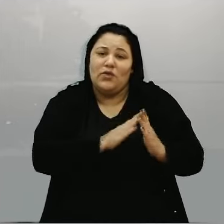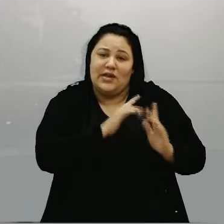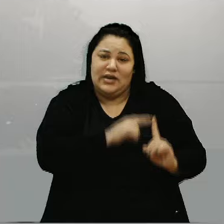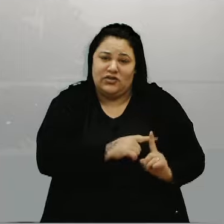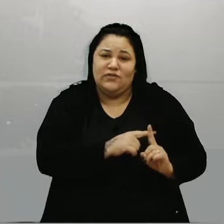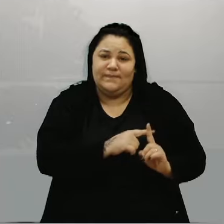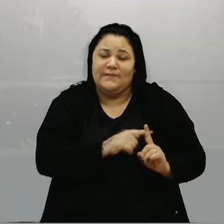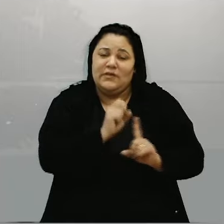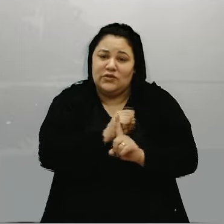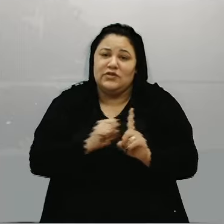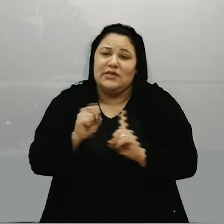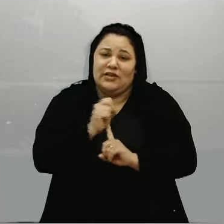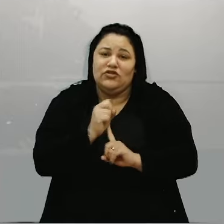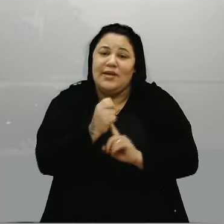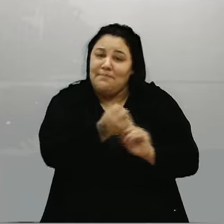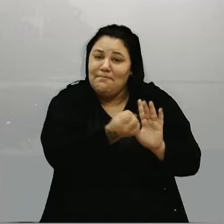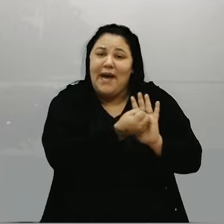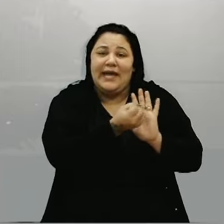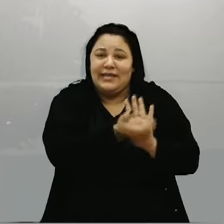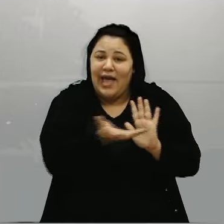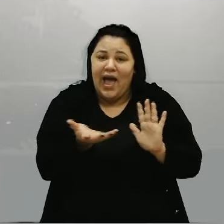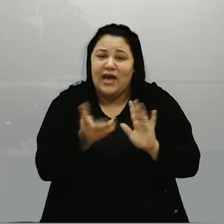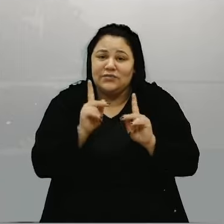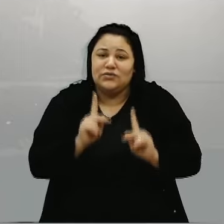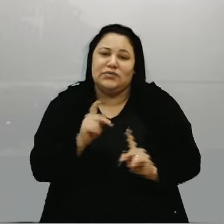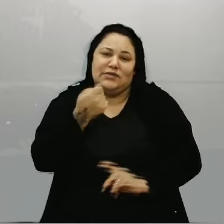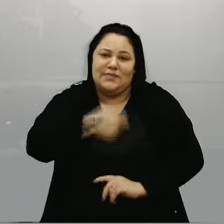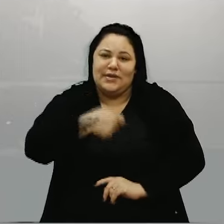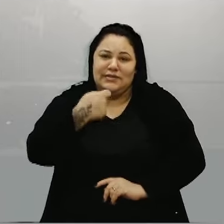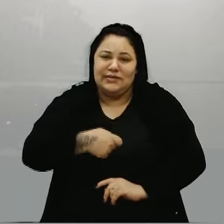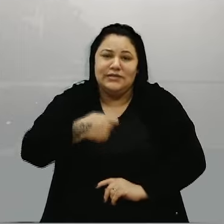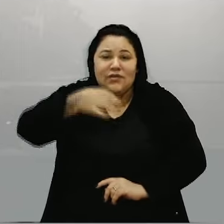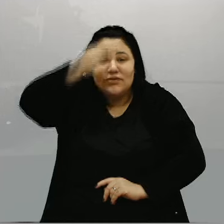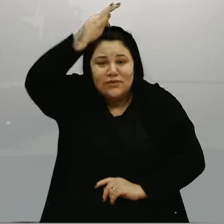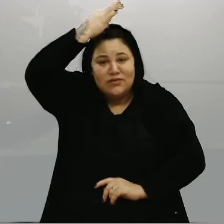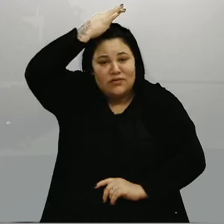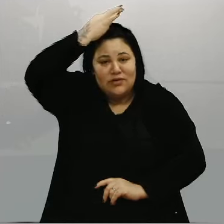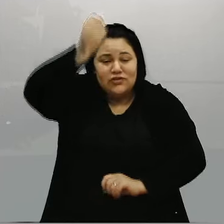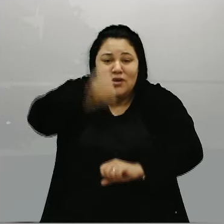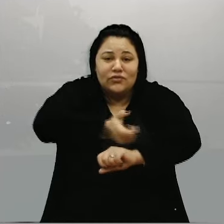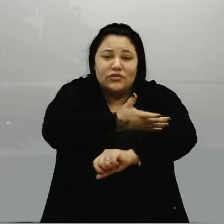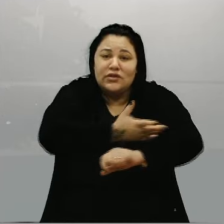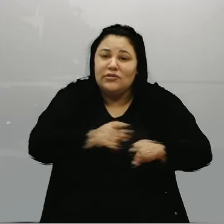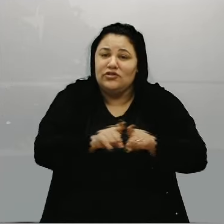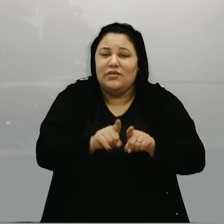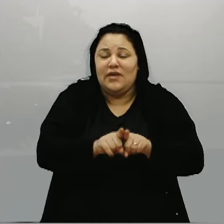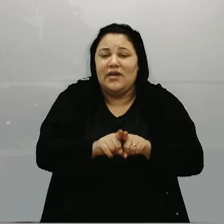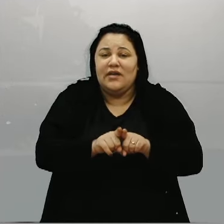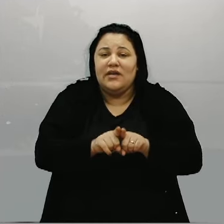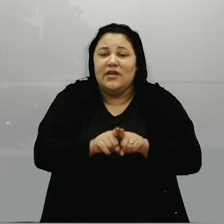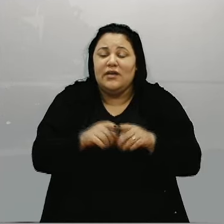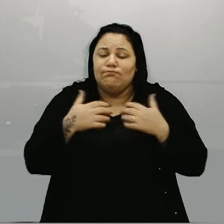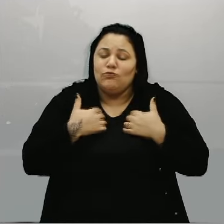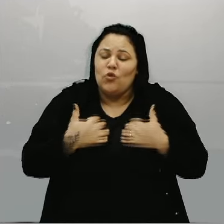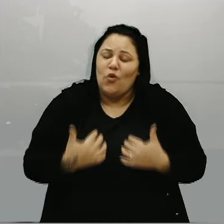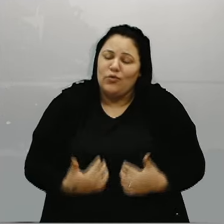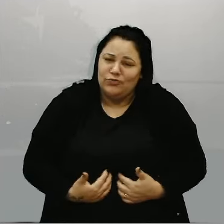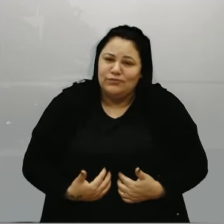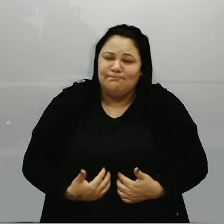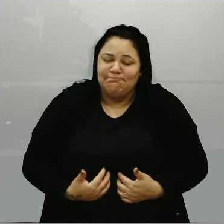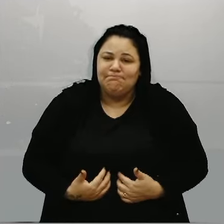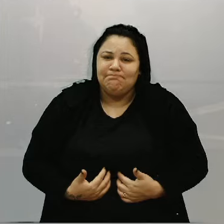está atingindo aqueles que estão necessitados espiritualmente emocionalmente e também fisicamente então nós